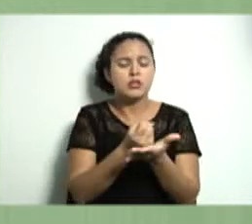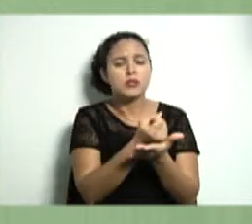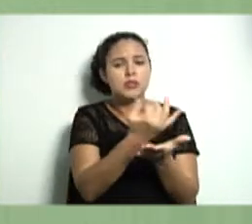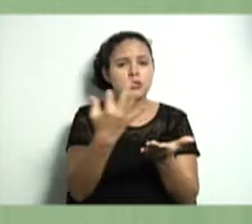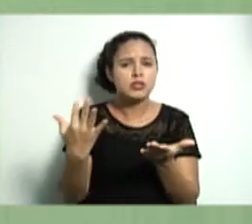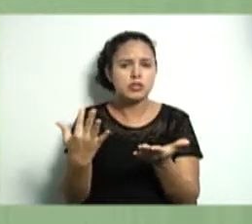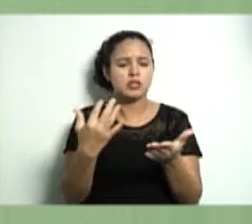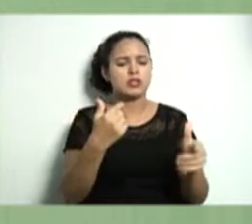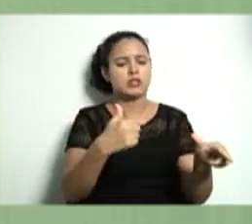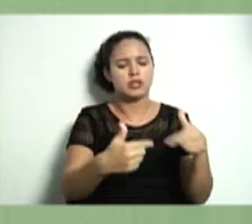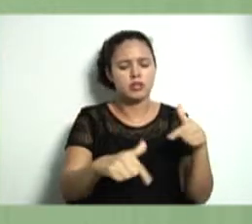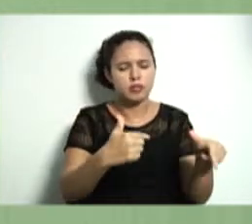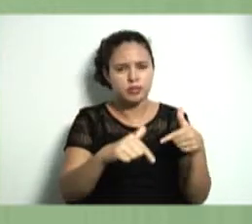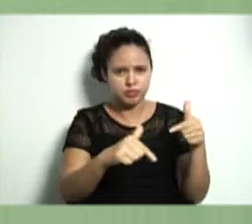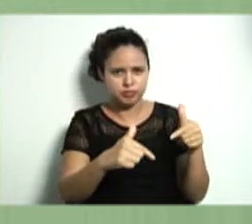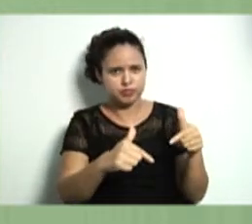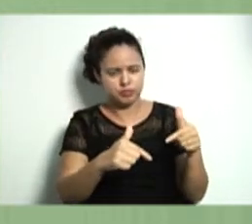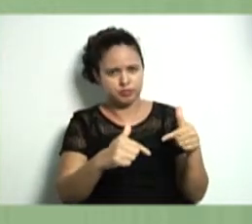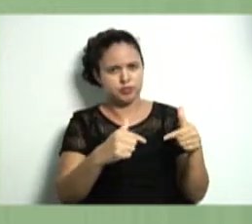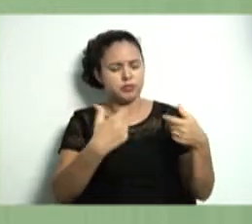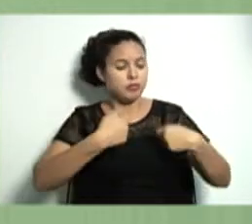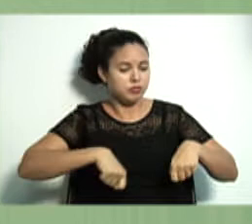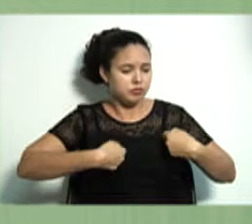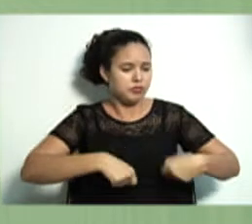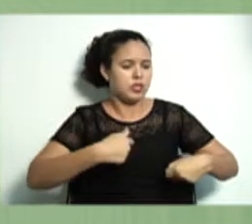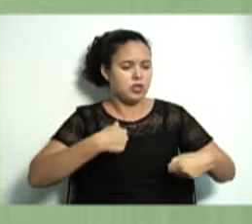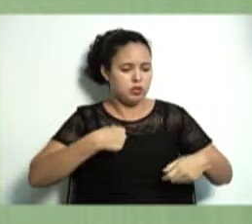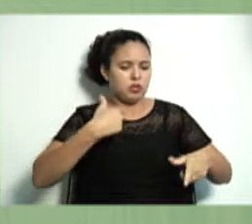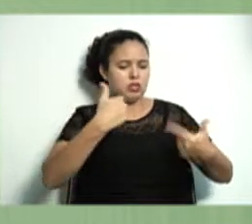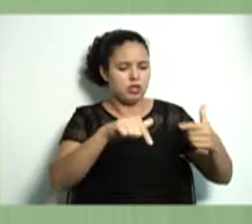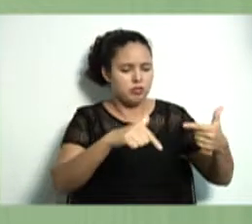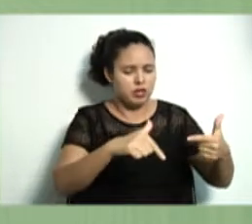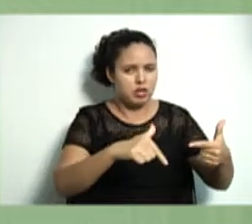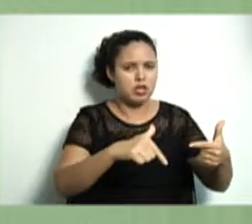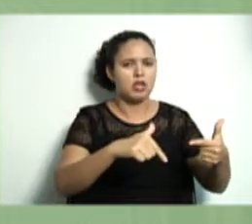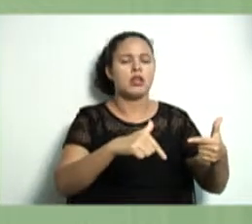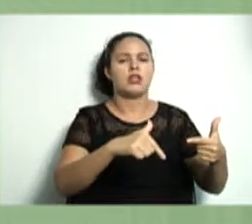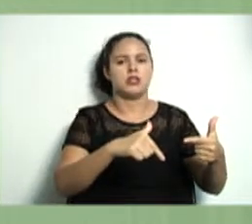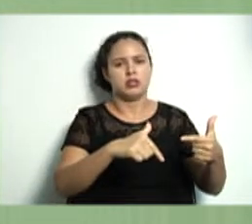de trabalho que foi necessária para a confecção.